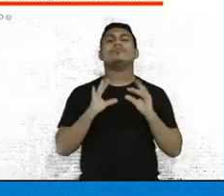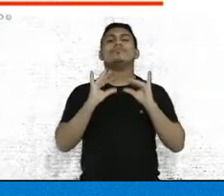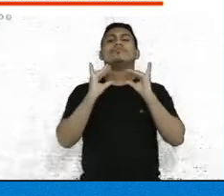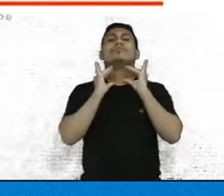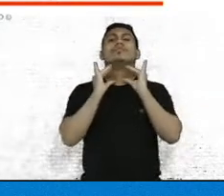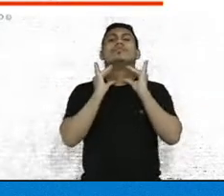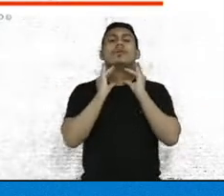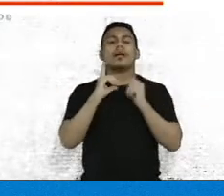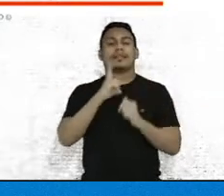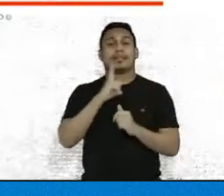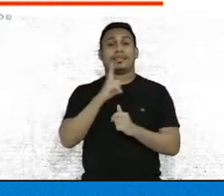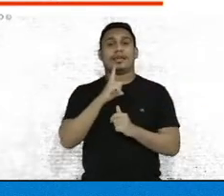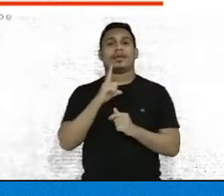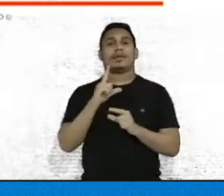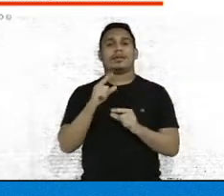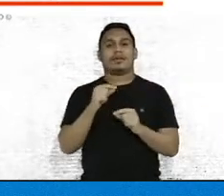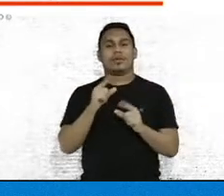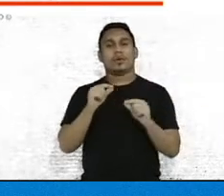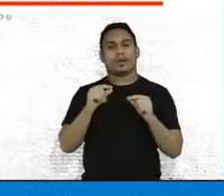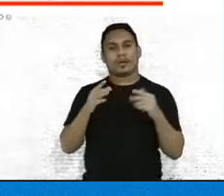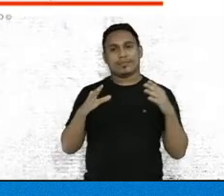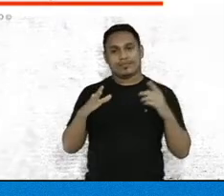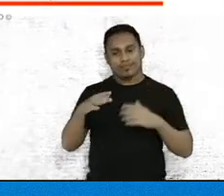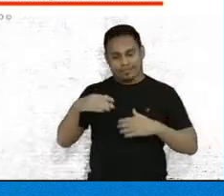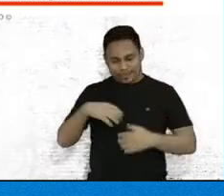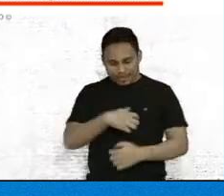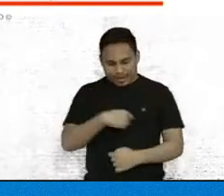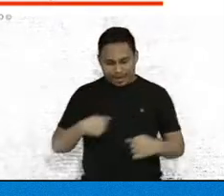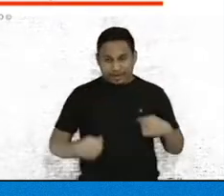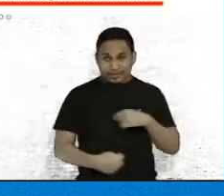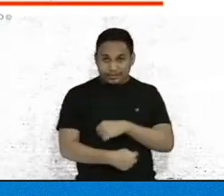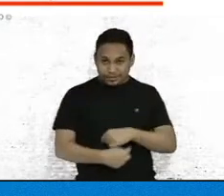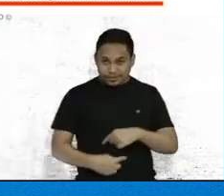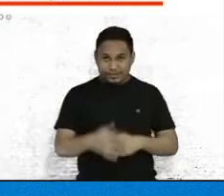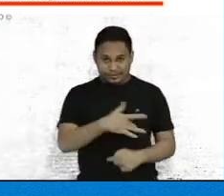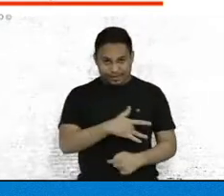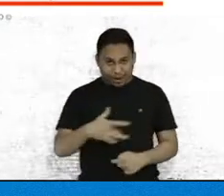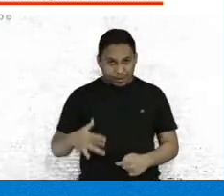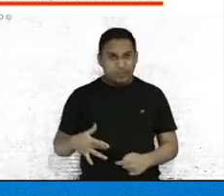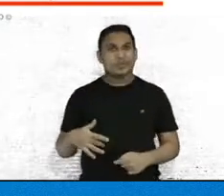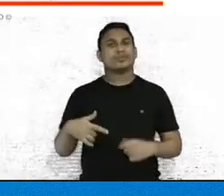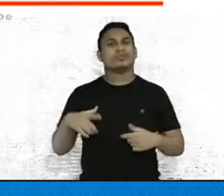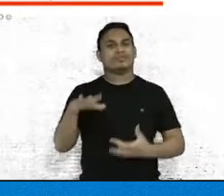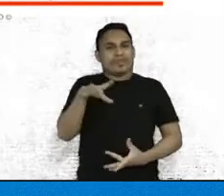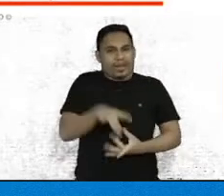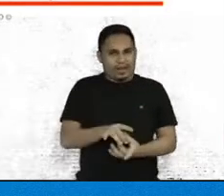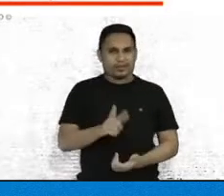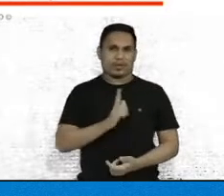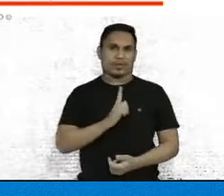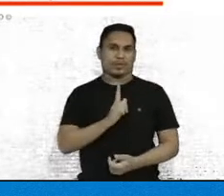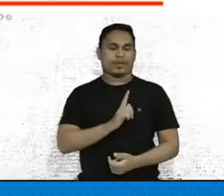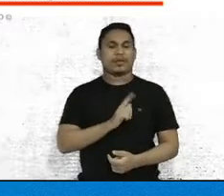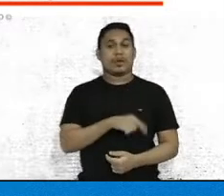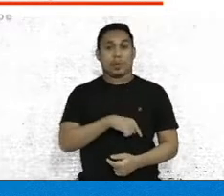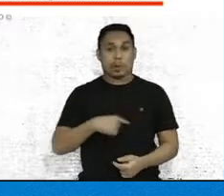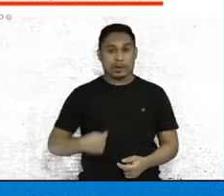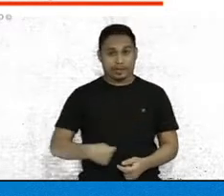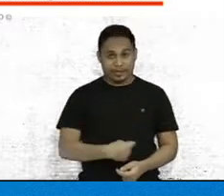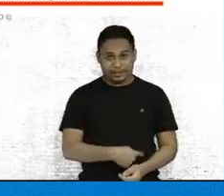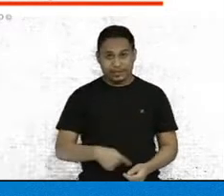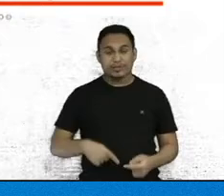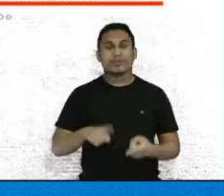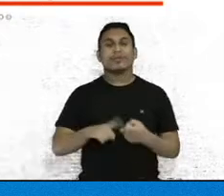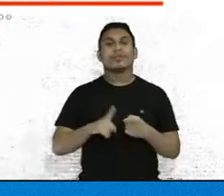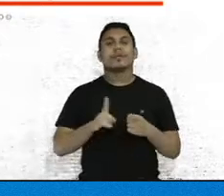com a saúde intestinal, tanto o tecido tiroidiano quanto os intestinos, eles nasceram de uma